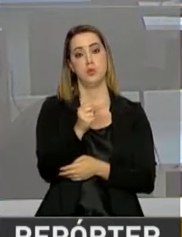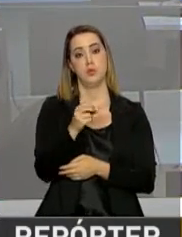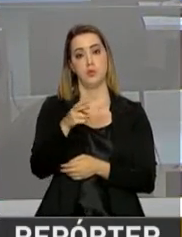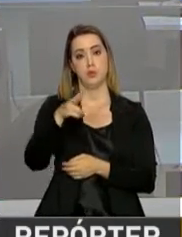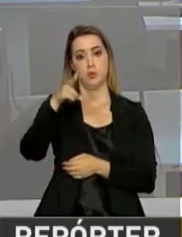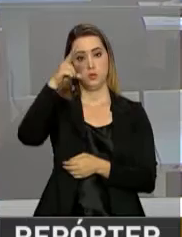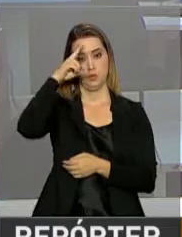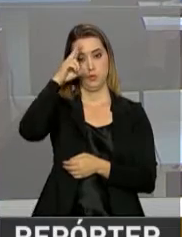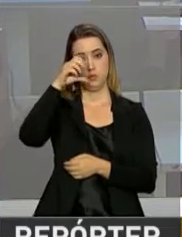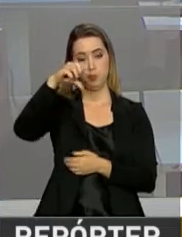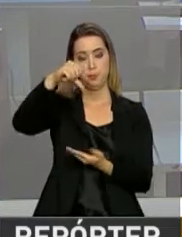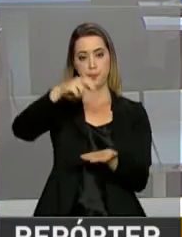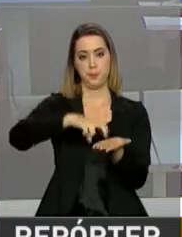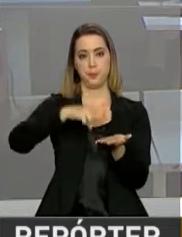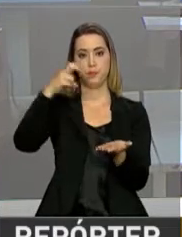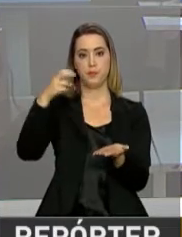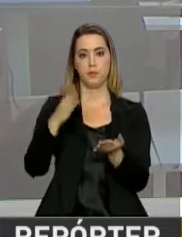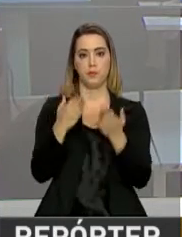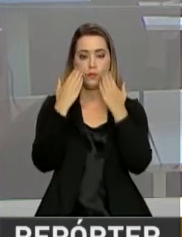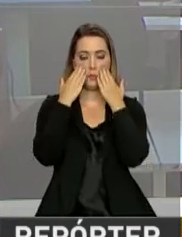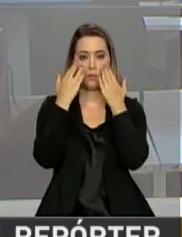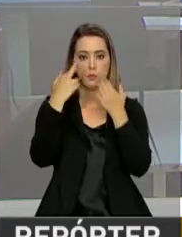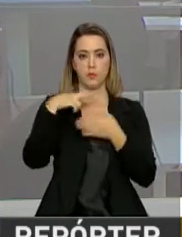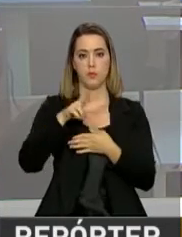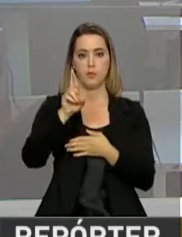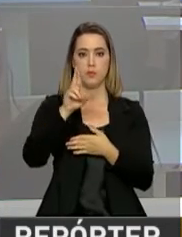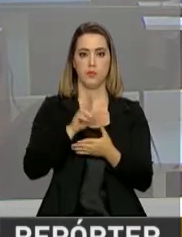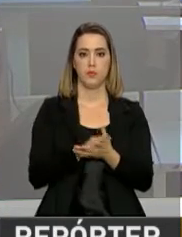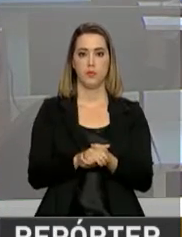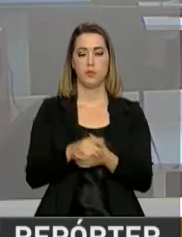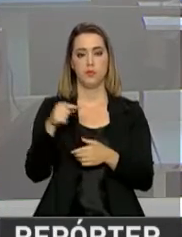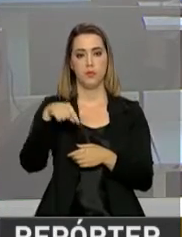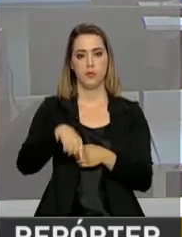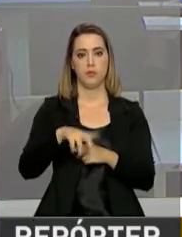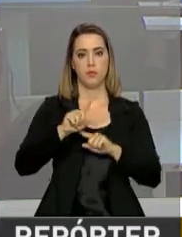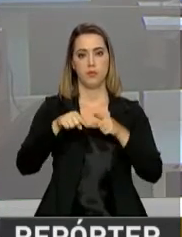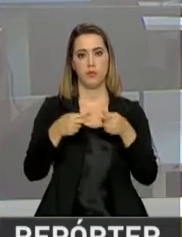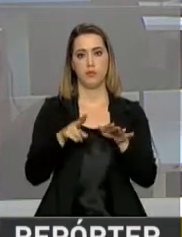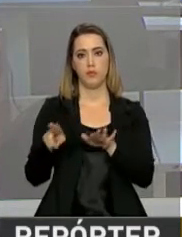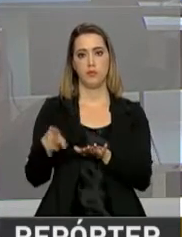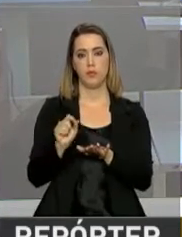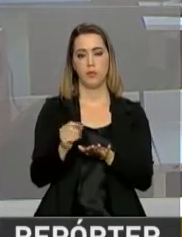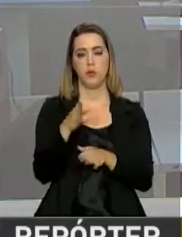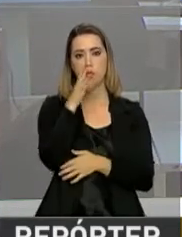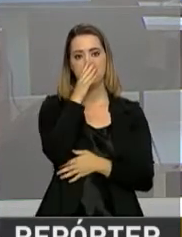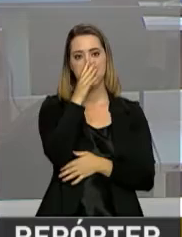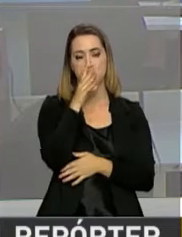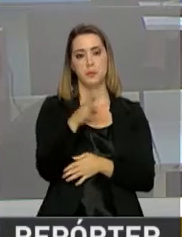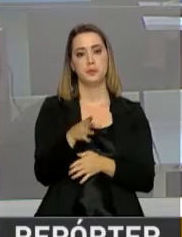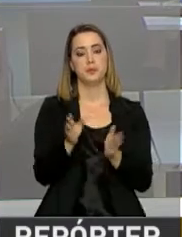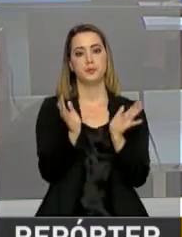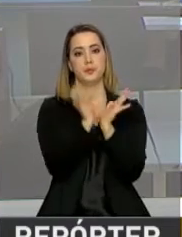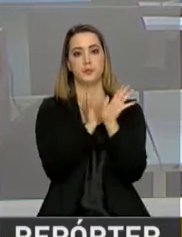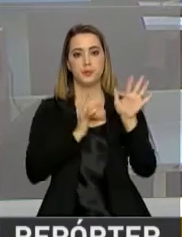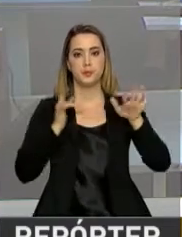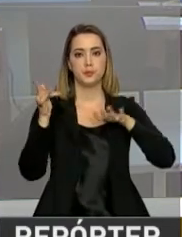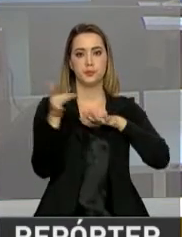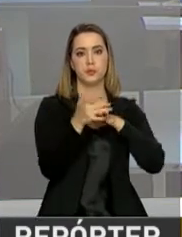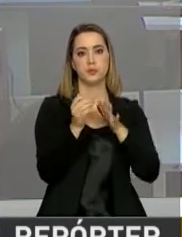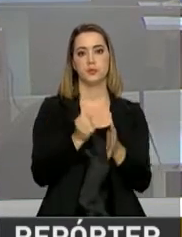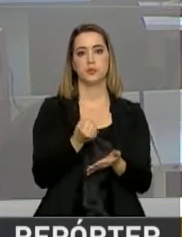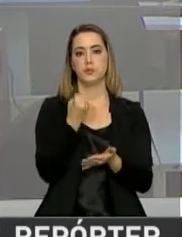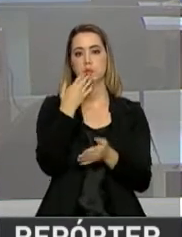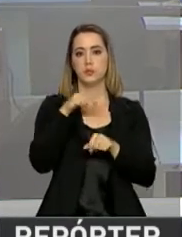ou segunda-feira, às 9 da manhã, na primeira edição do Repórter NBR na semana. Acompanhe as novidades também pelas nossas redes